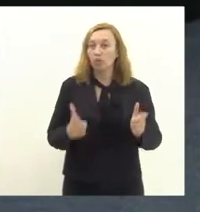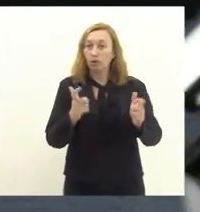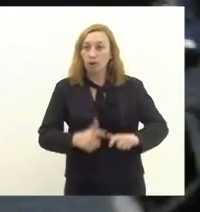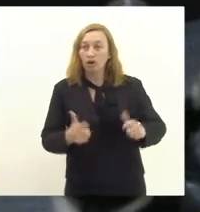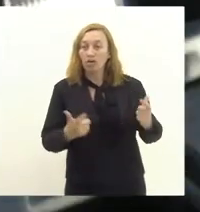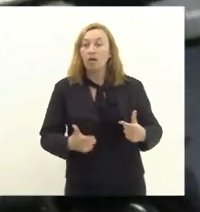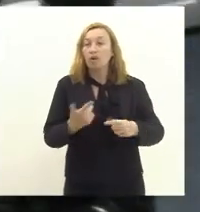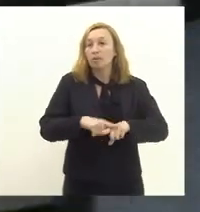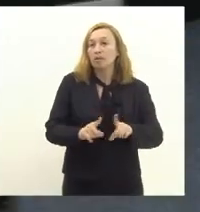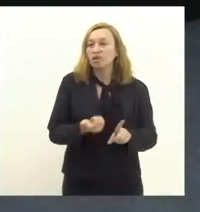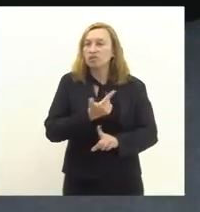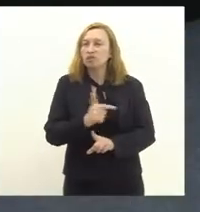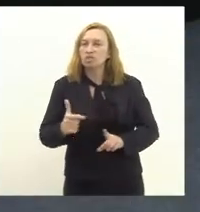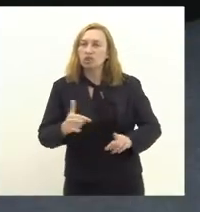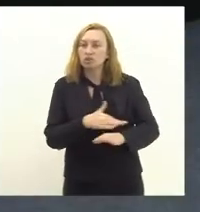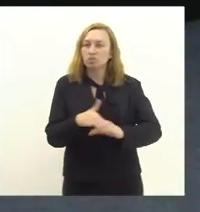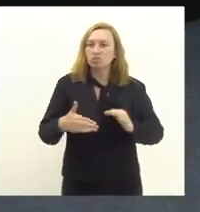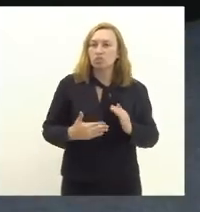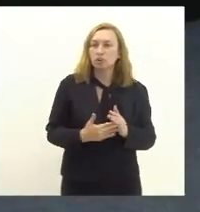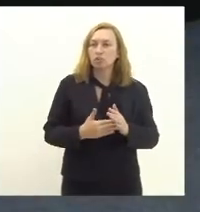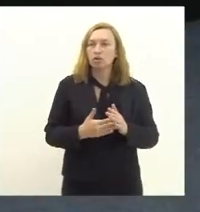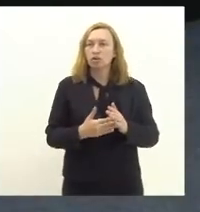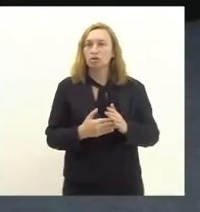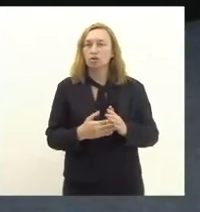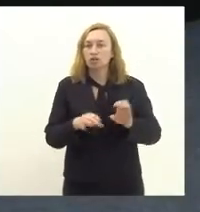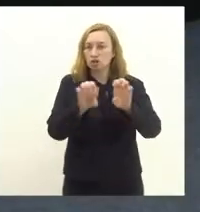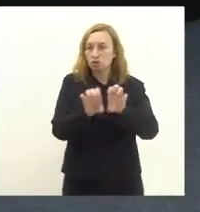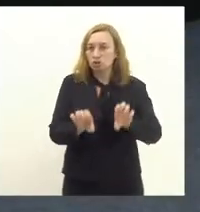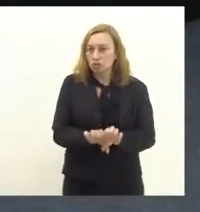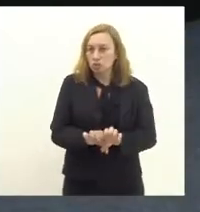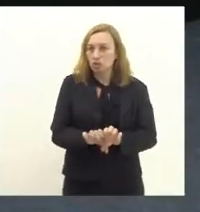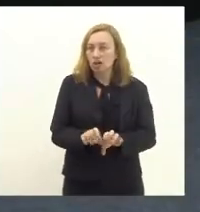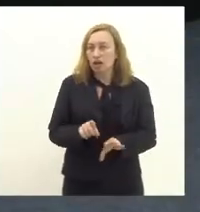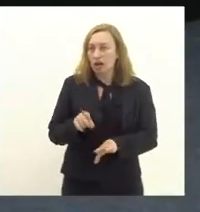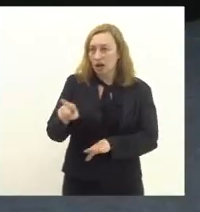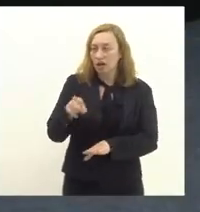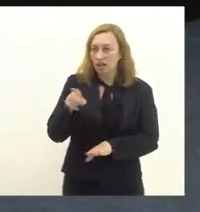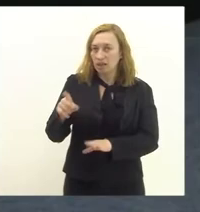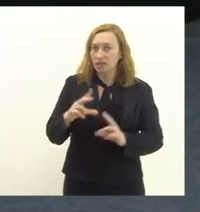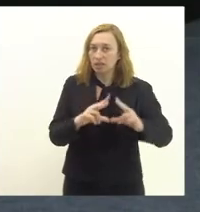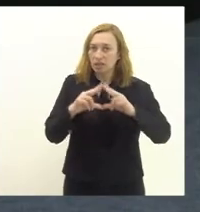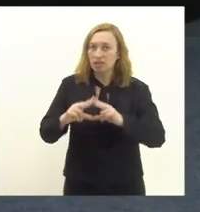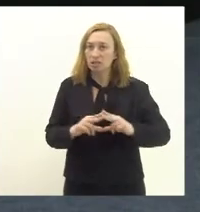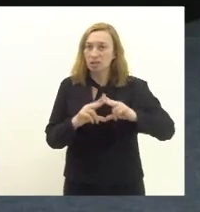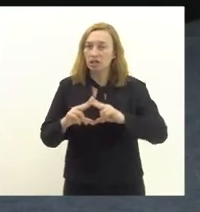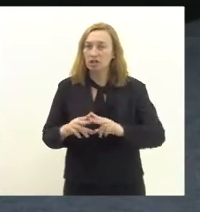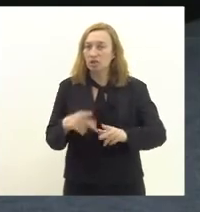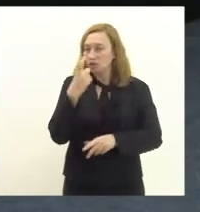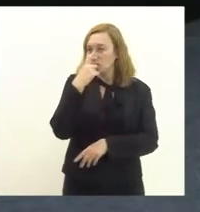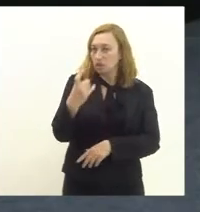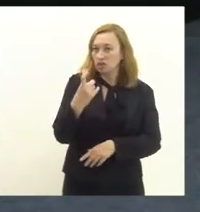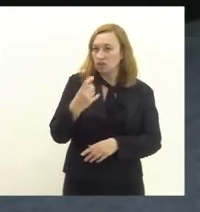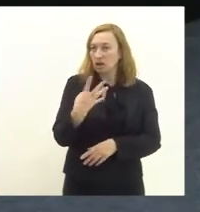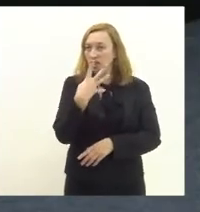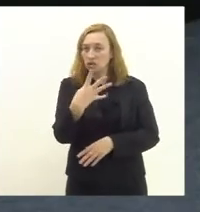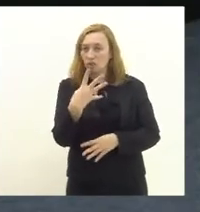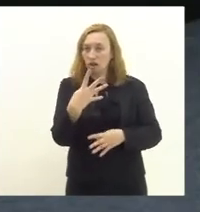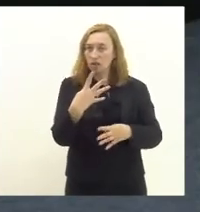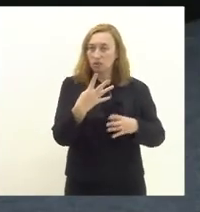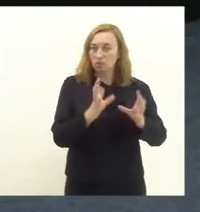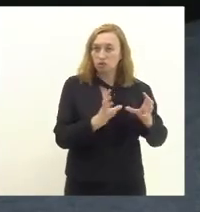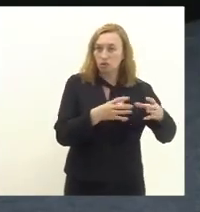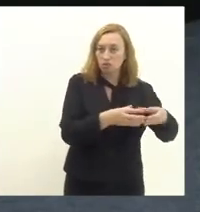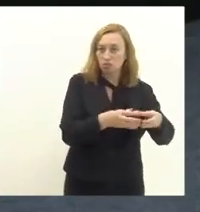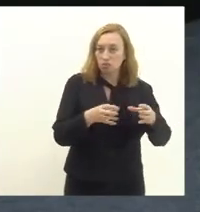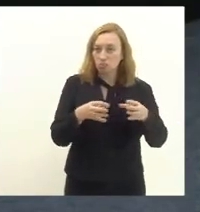mesmo não tendo todos os elementos necessários para garantir ali a reciclagem do lixo, as quatro cooperativas,